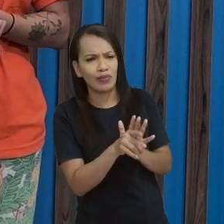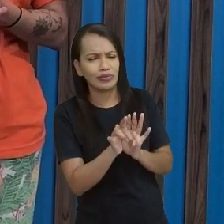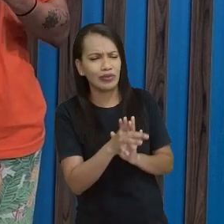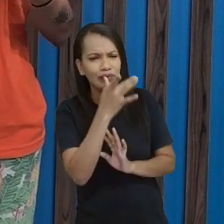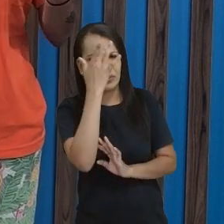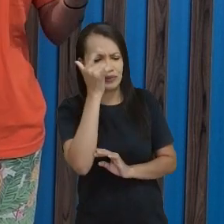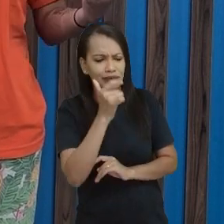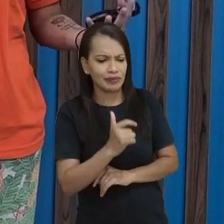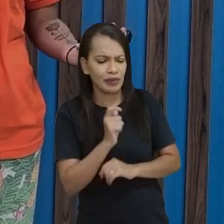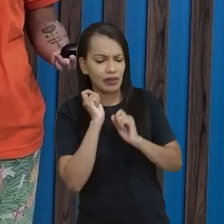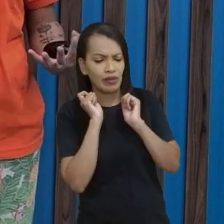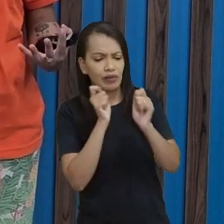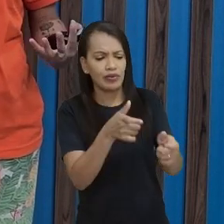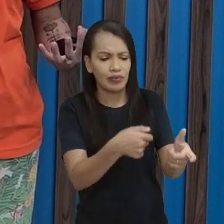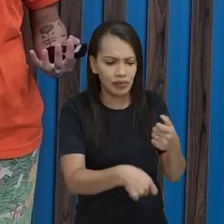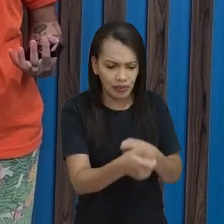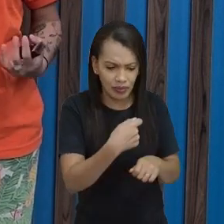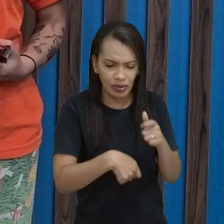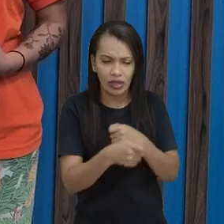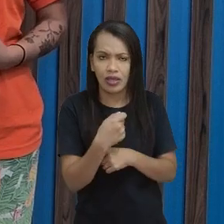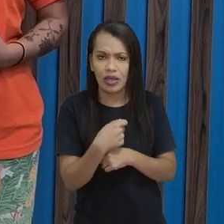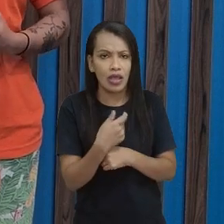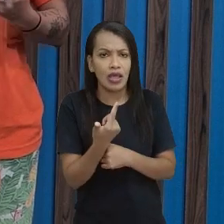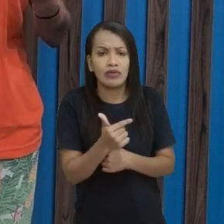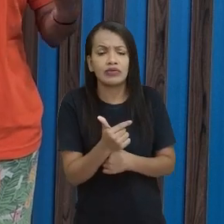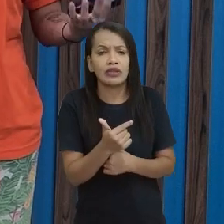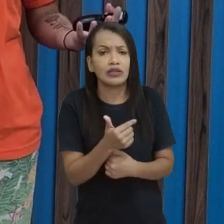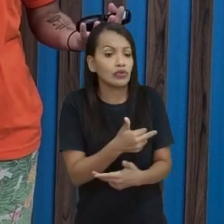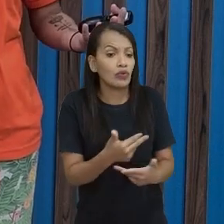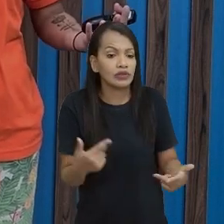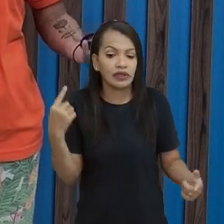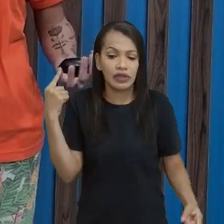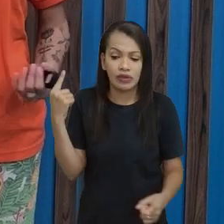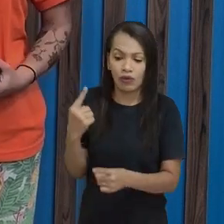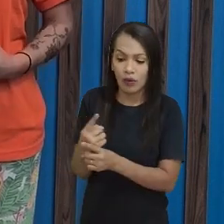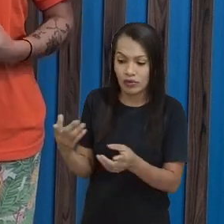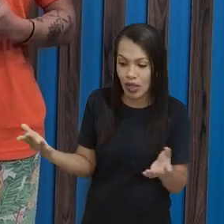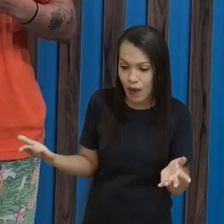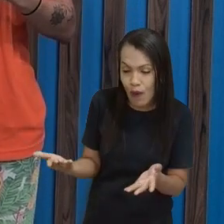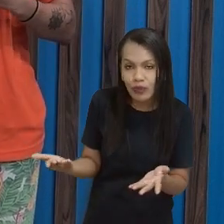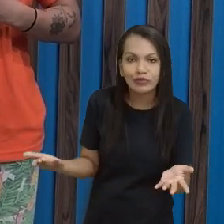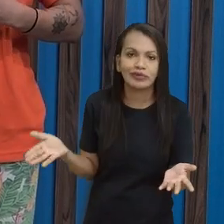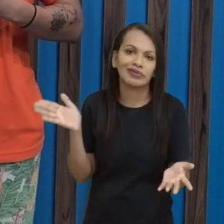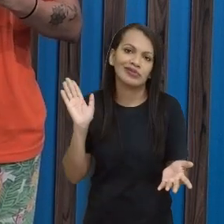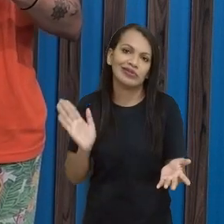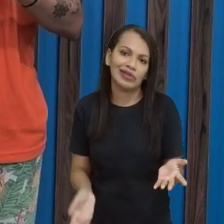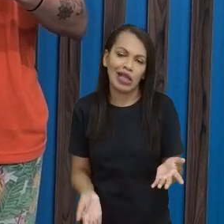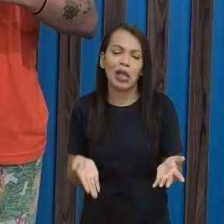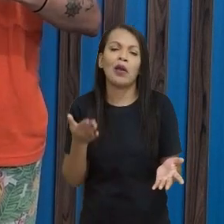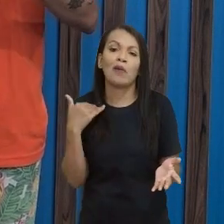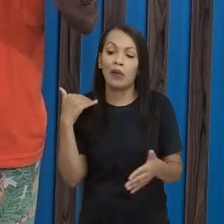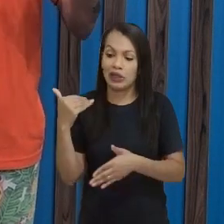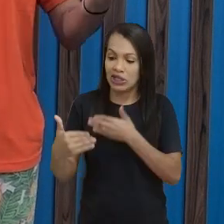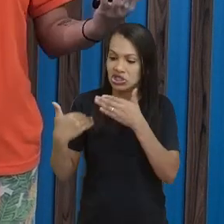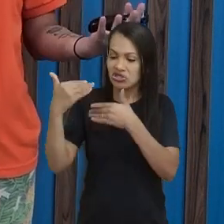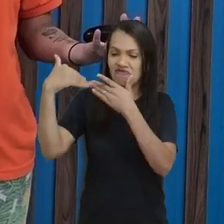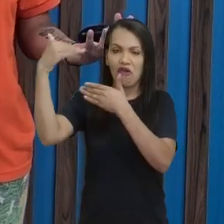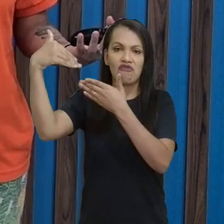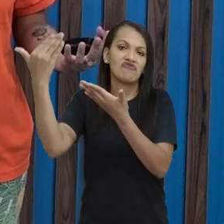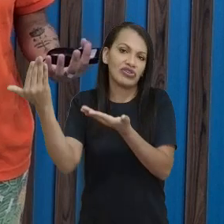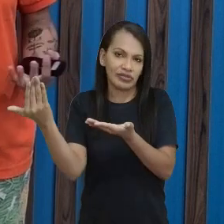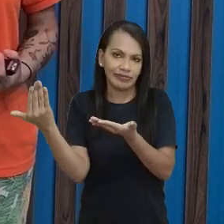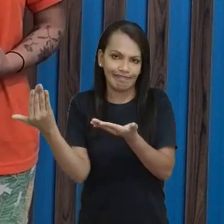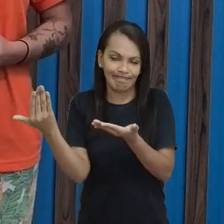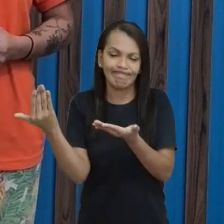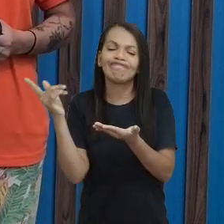todo esse amparato que a gente encontra hoje na cidade, né, de já um aspecto